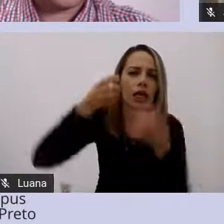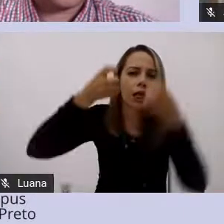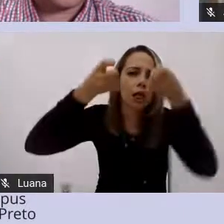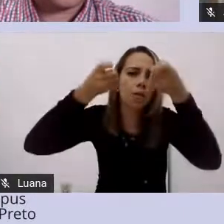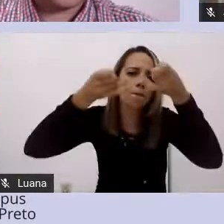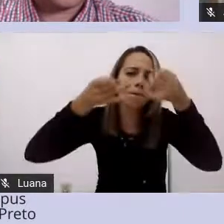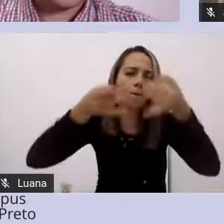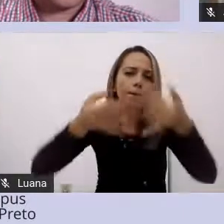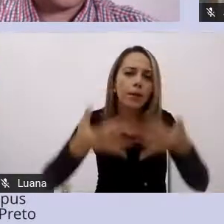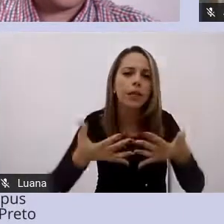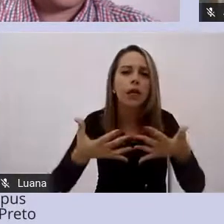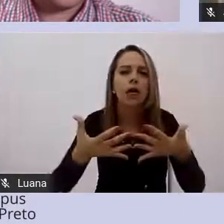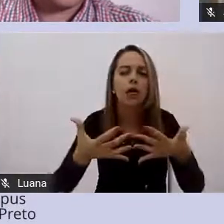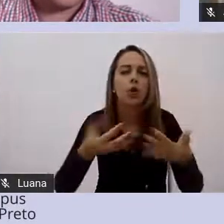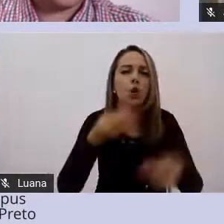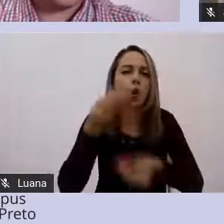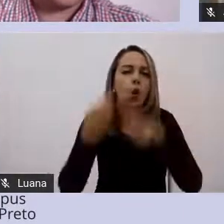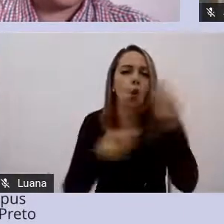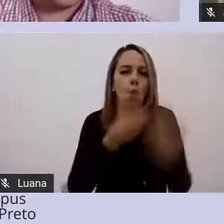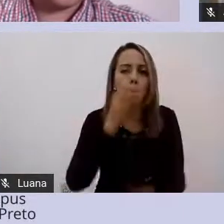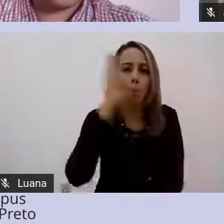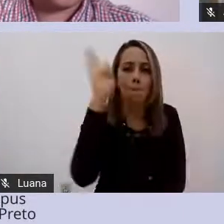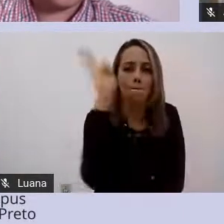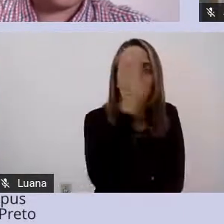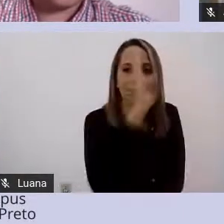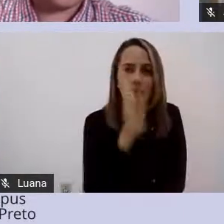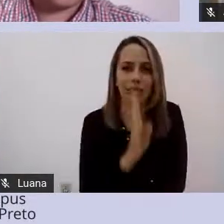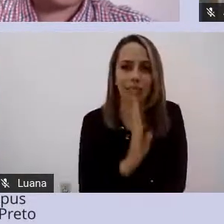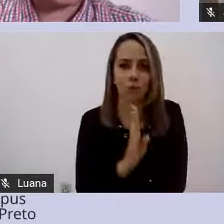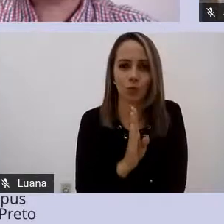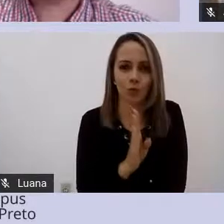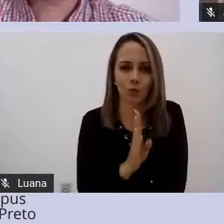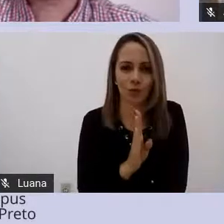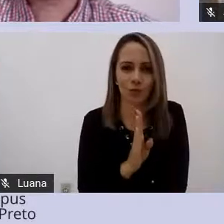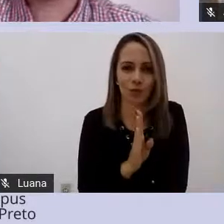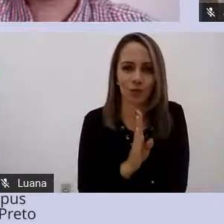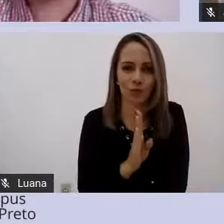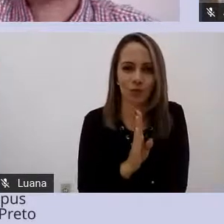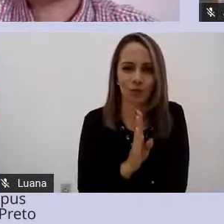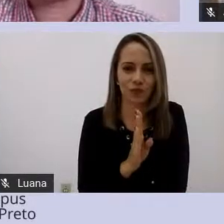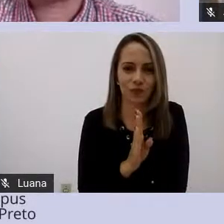sempre anotado... Isso é o Araçá. Desculpa. É o Araçá.